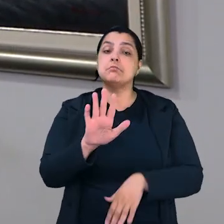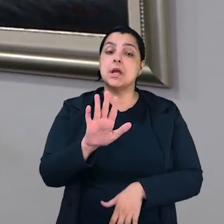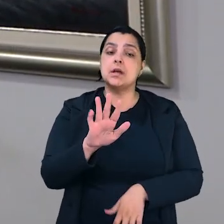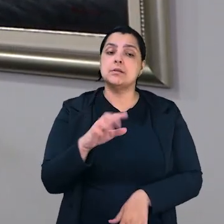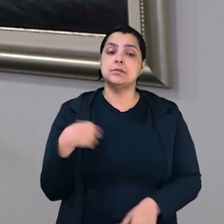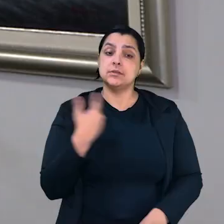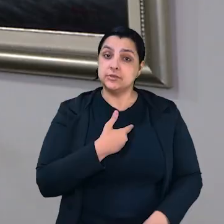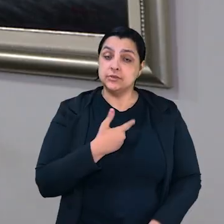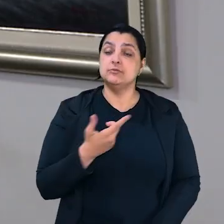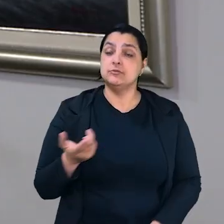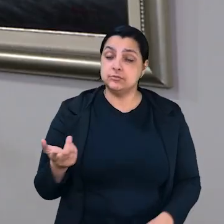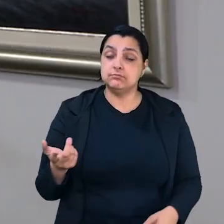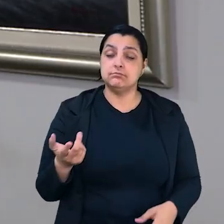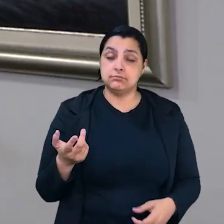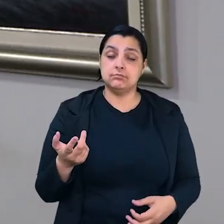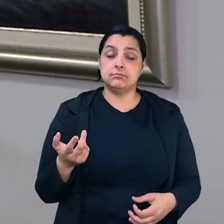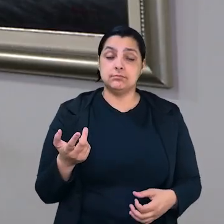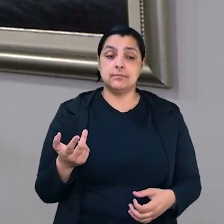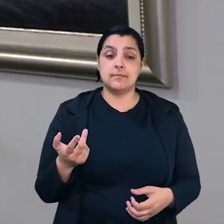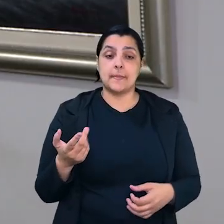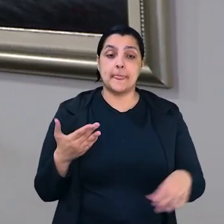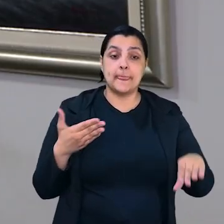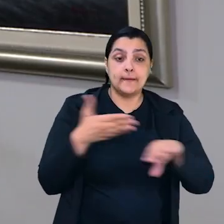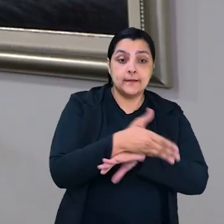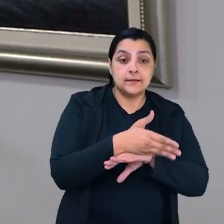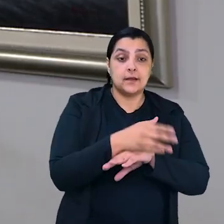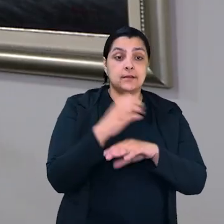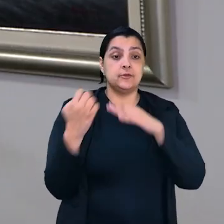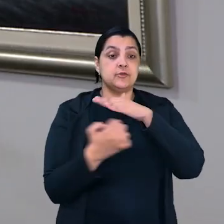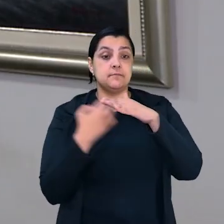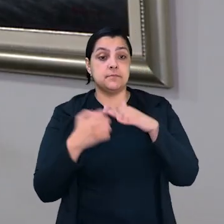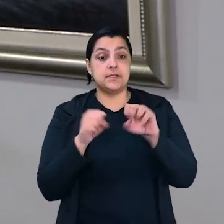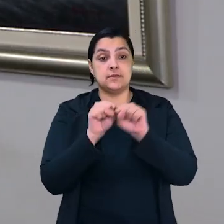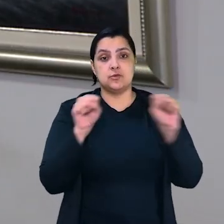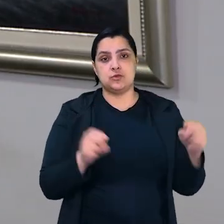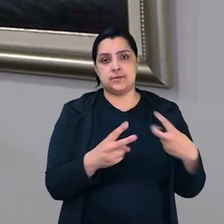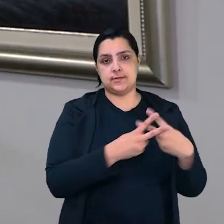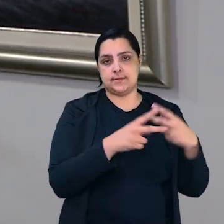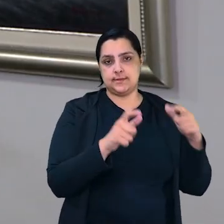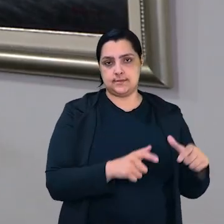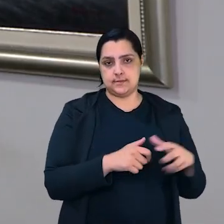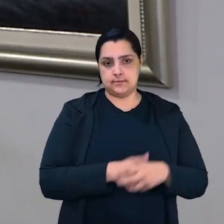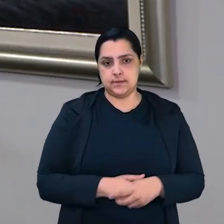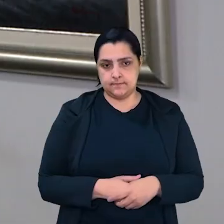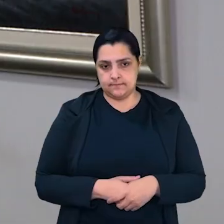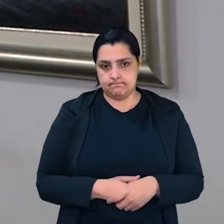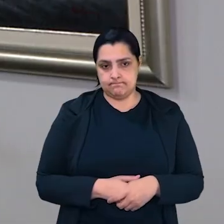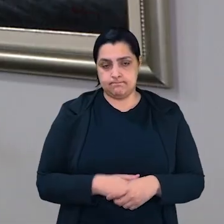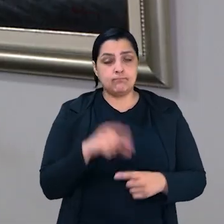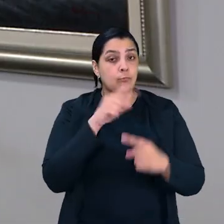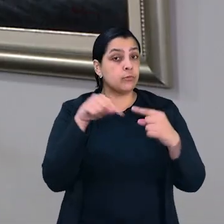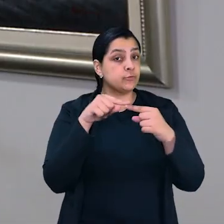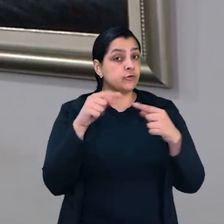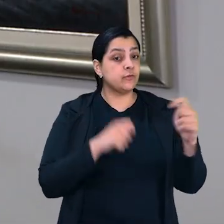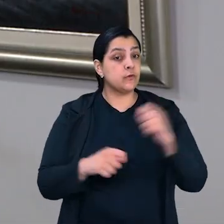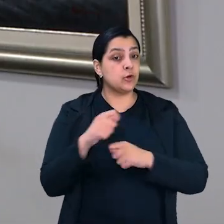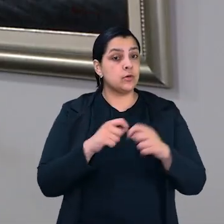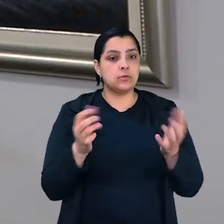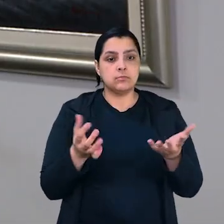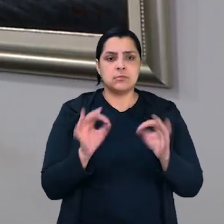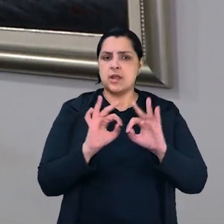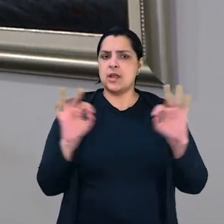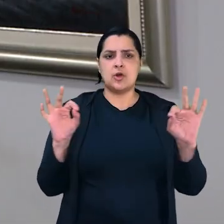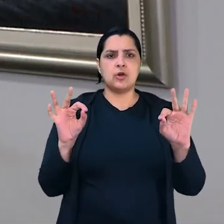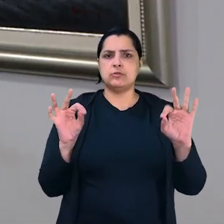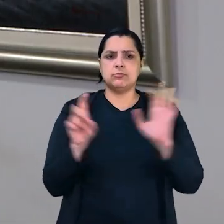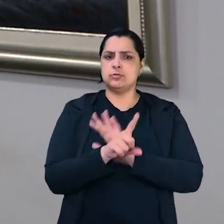etc. Mas nós estamos vendo também a entrada de empresas no sistema prisional com finalidade econômica.